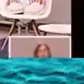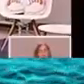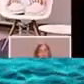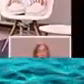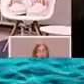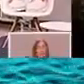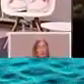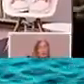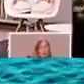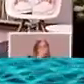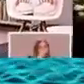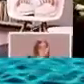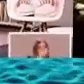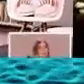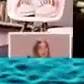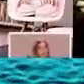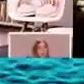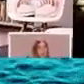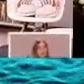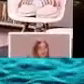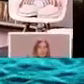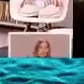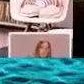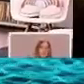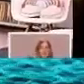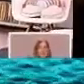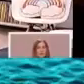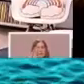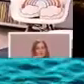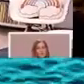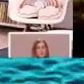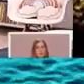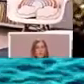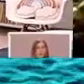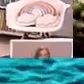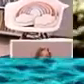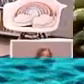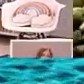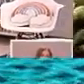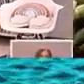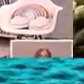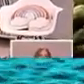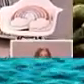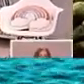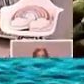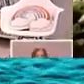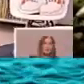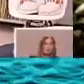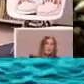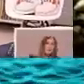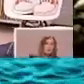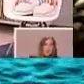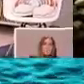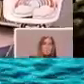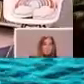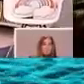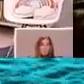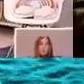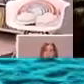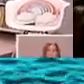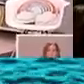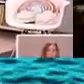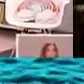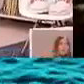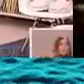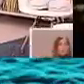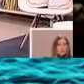do outro lado da rua e não olhava para a praia, porque me custava olhar para a praia e dizer, eu não sei quanto tempo não pude nadar. É uma semana, são duas semanas, são três semanas, são quatro semanas. É uma semana, são duas semanas, são três semanas, são quatro